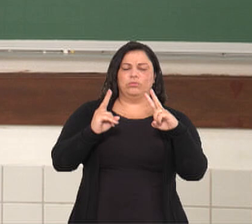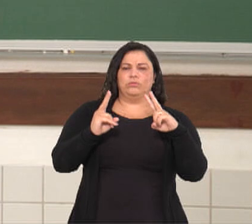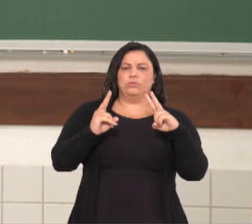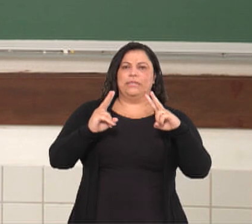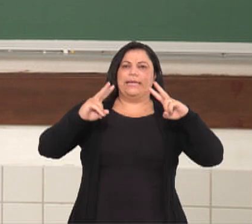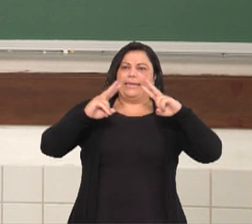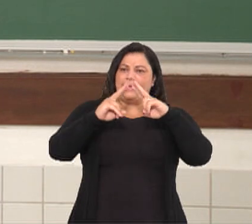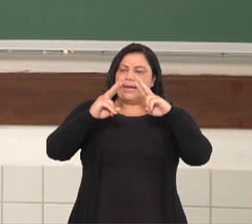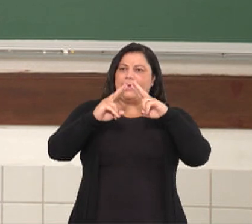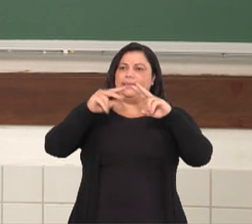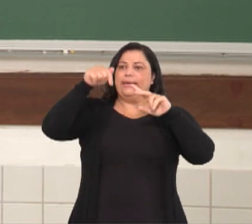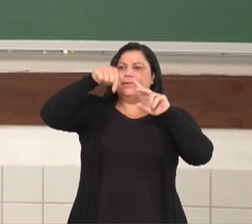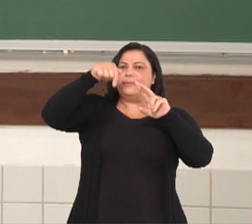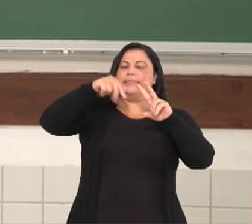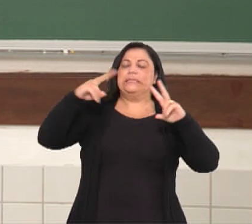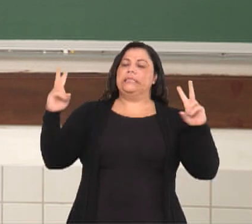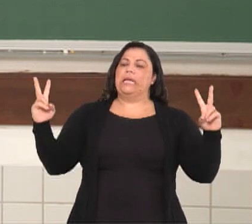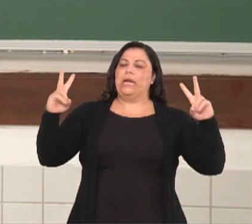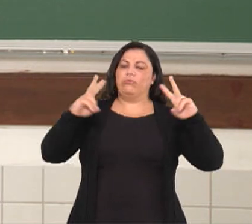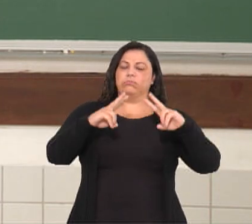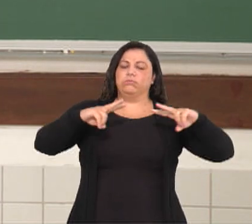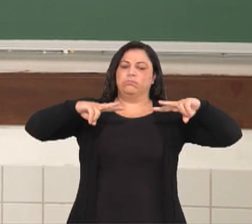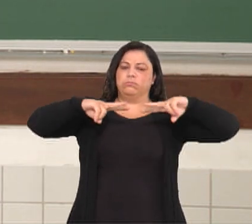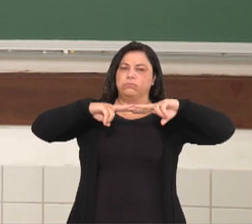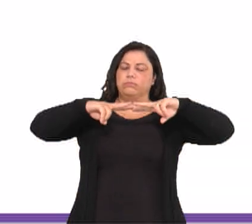nessas regiões da primeira carga elétrica.